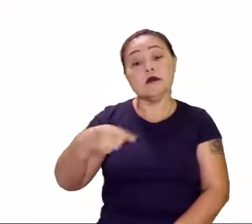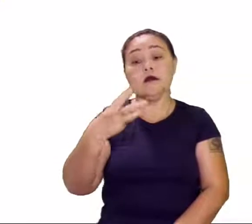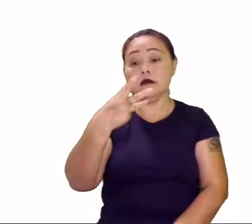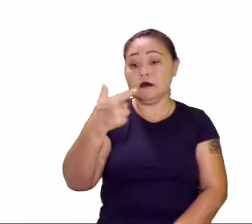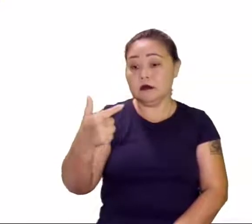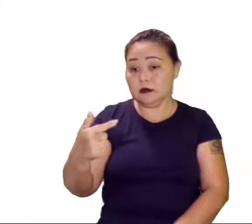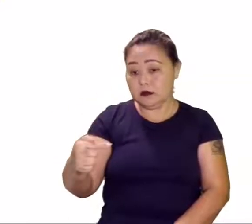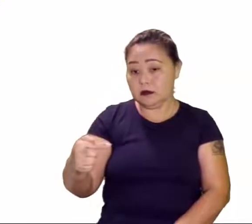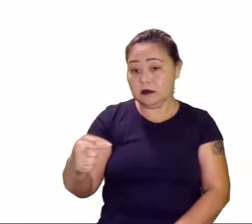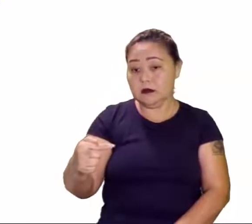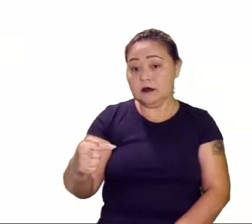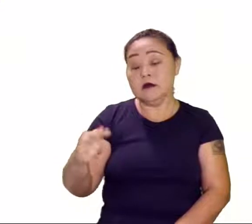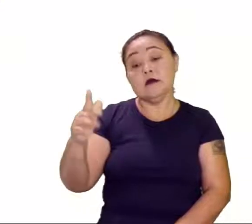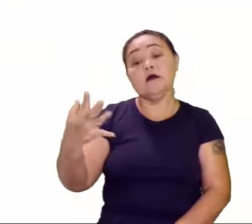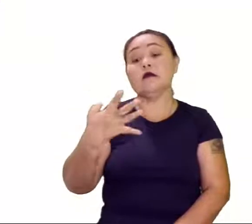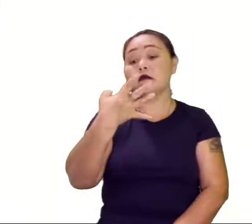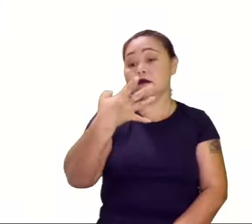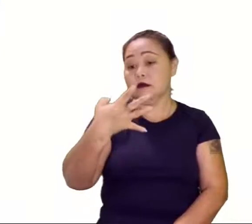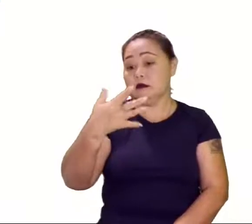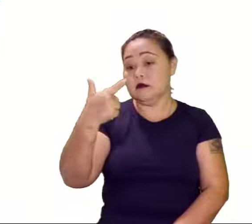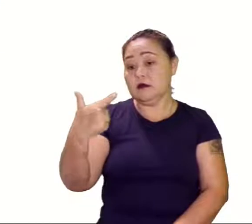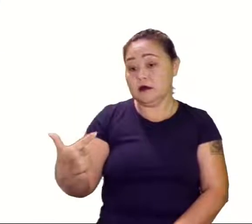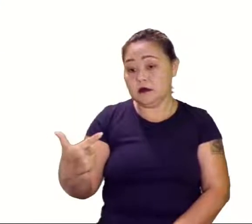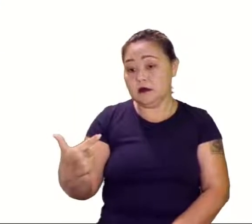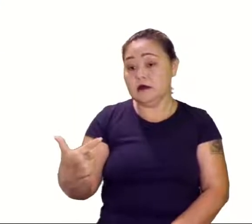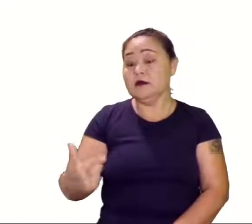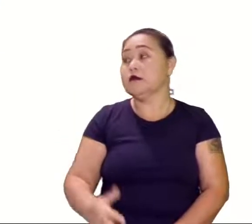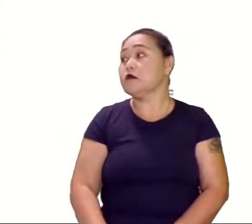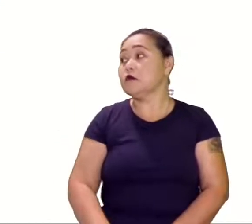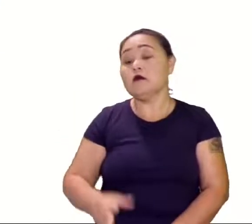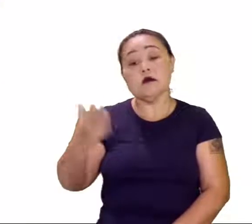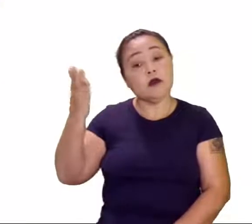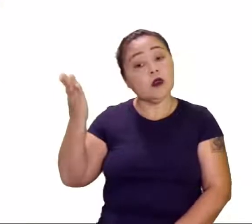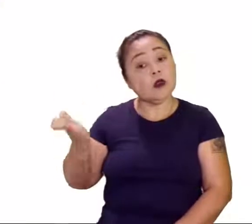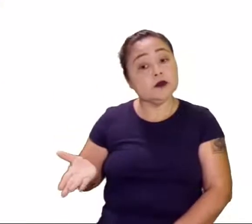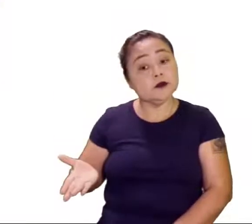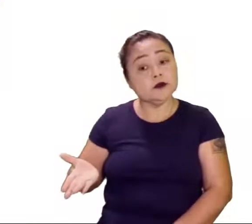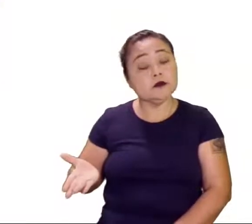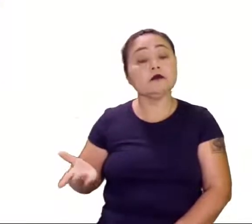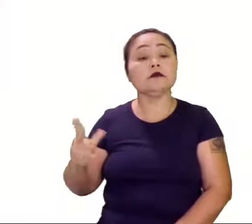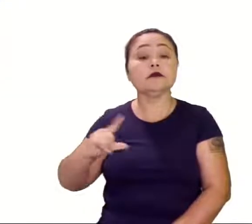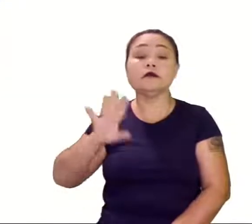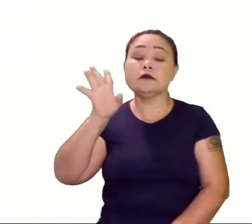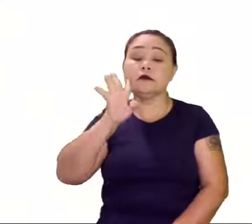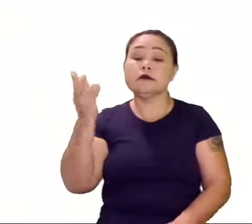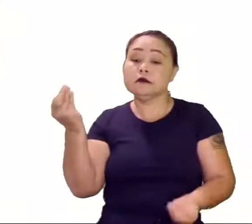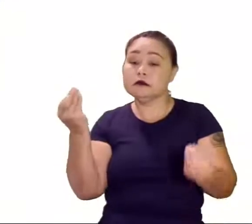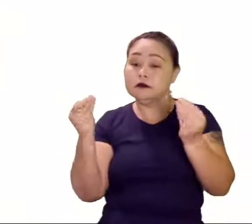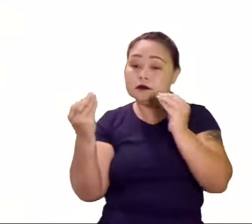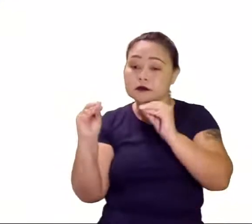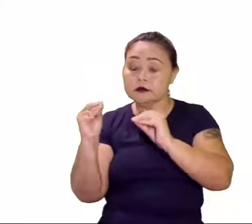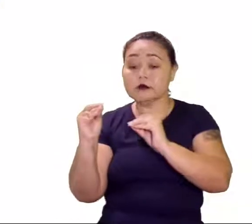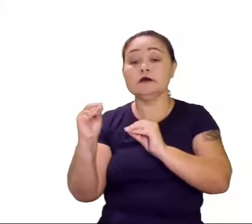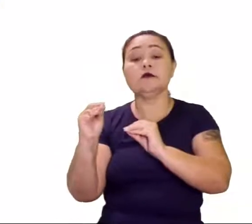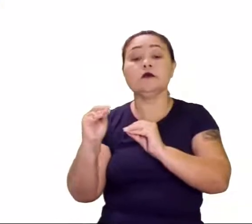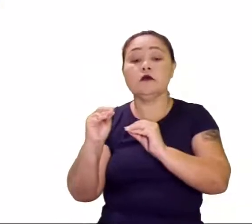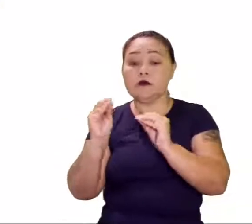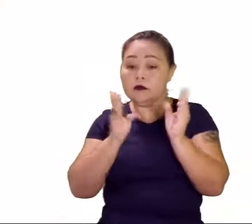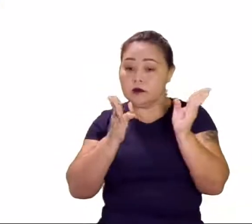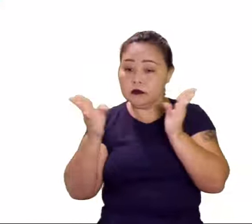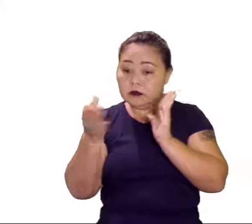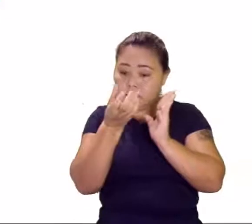5. 37. Mais 5. 42. Olha aí que legal. Então, com isso, a gente inseriu 6